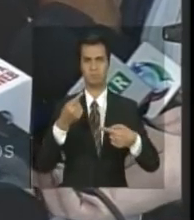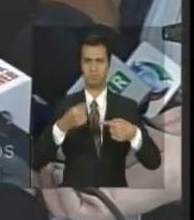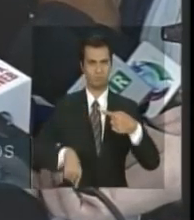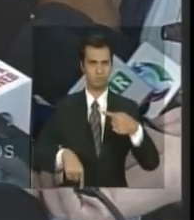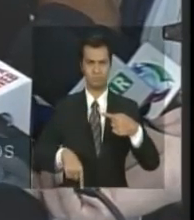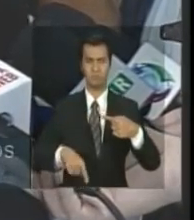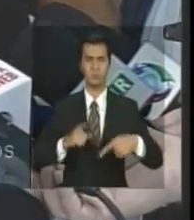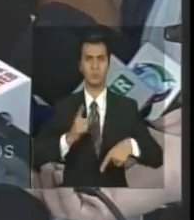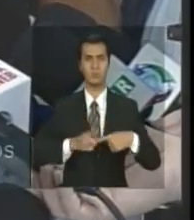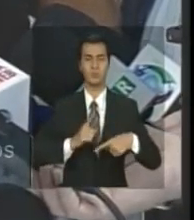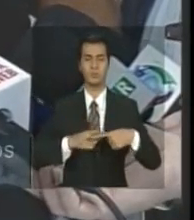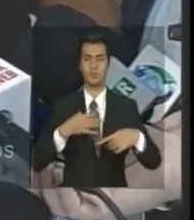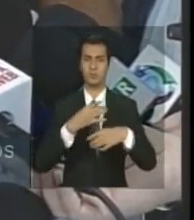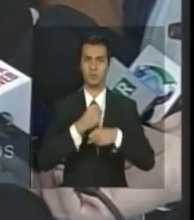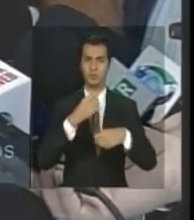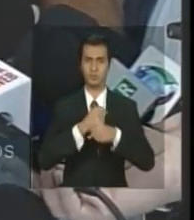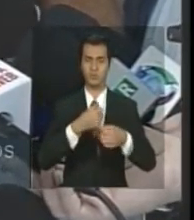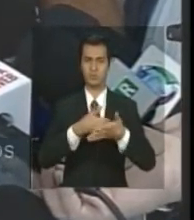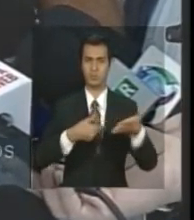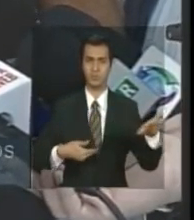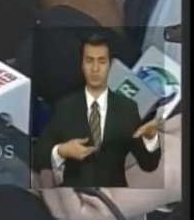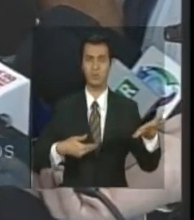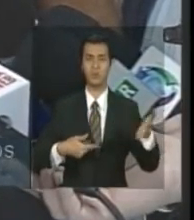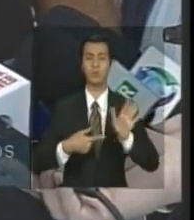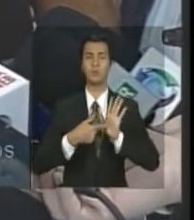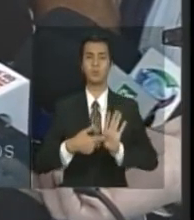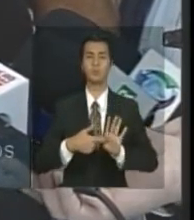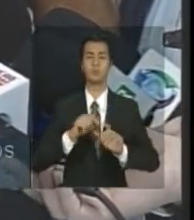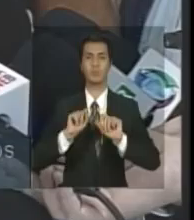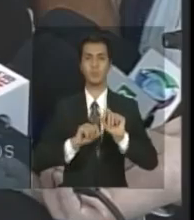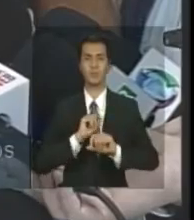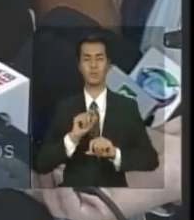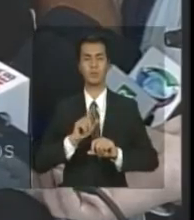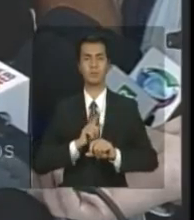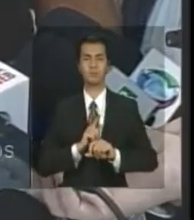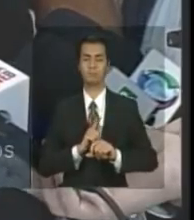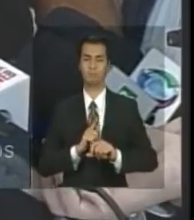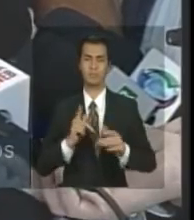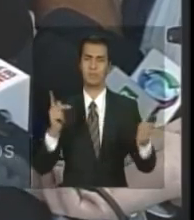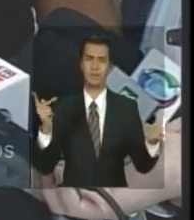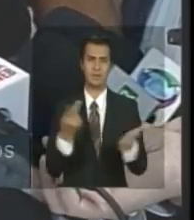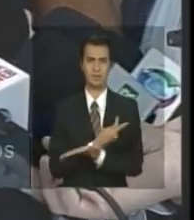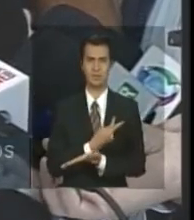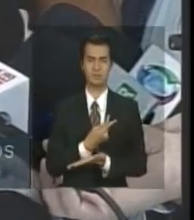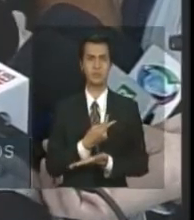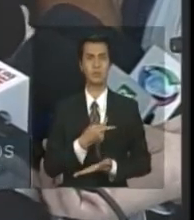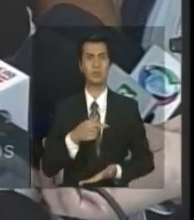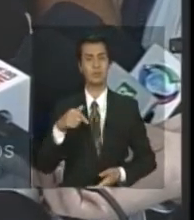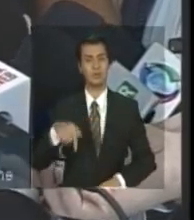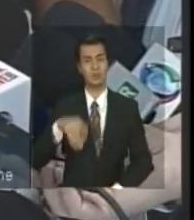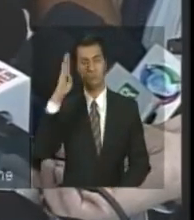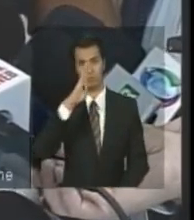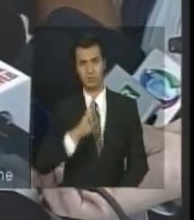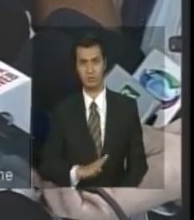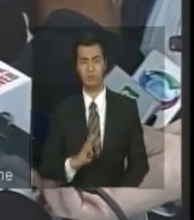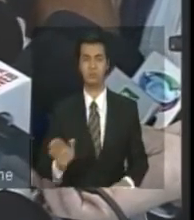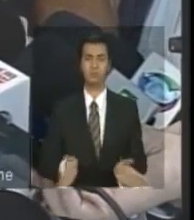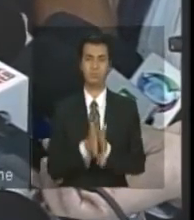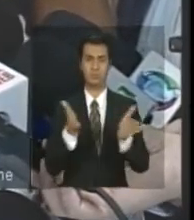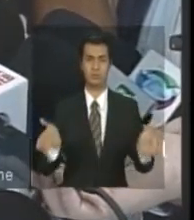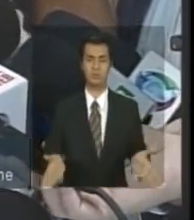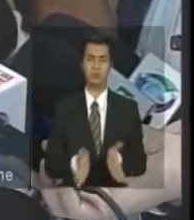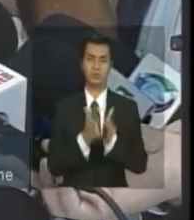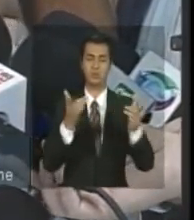porque ela acabava mostrando uma tendência incorreta. No Brasil, a tendência é de redução